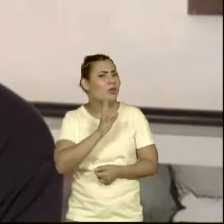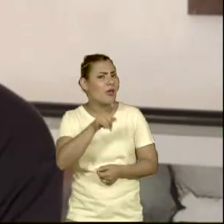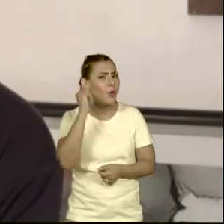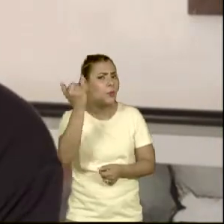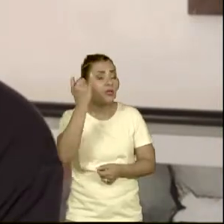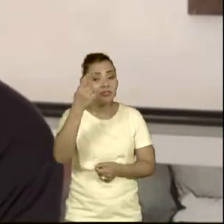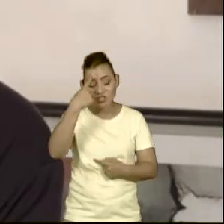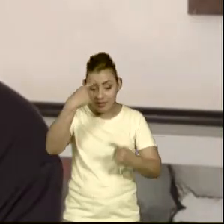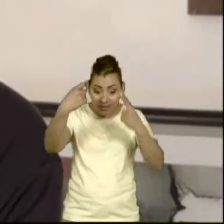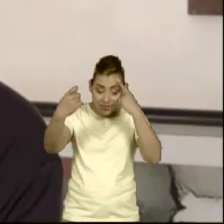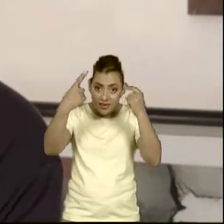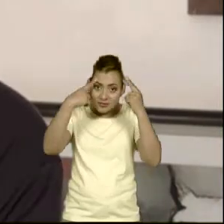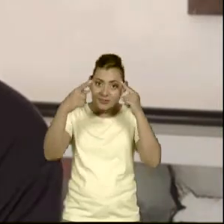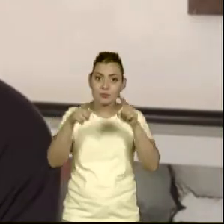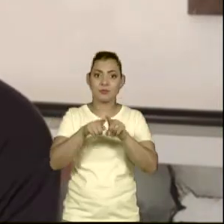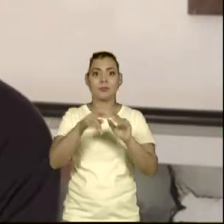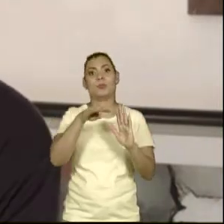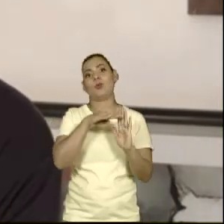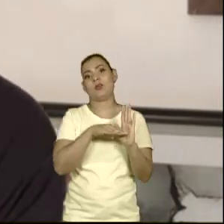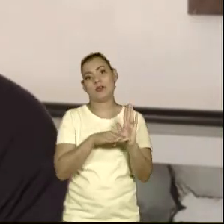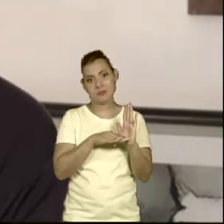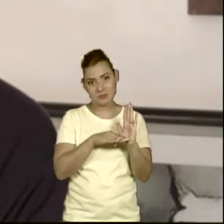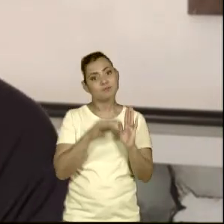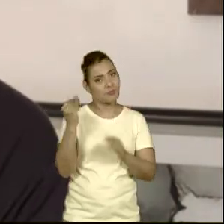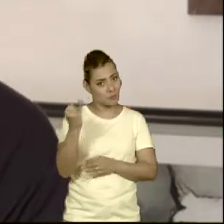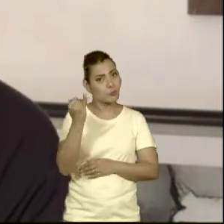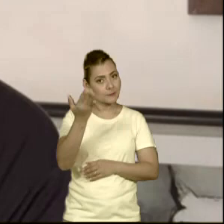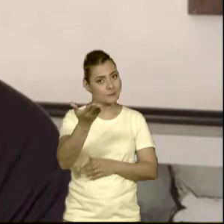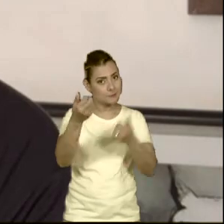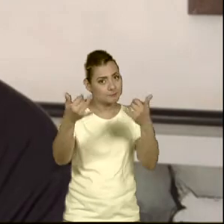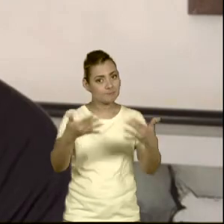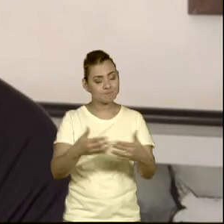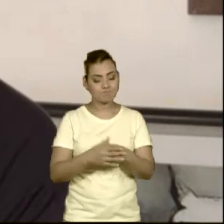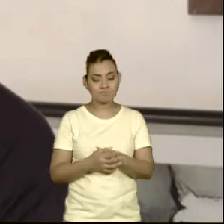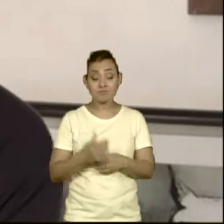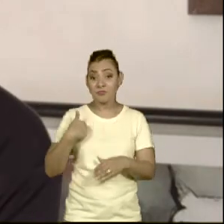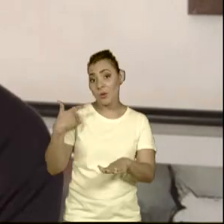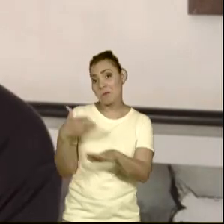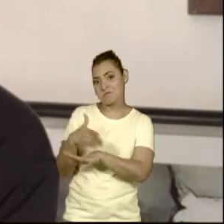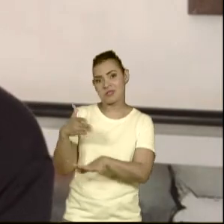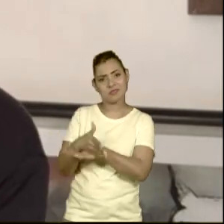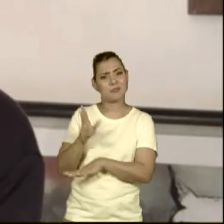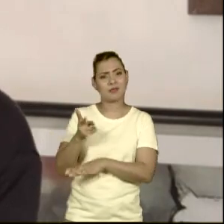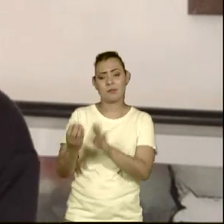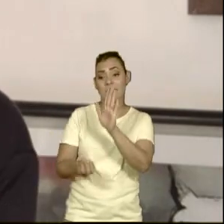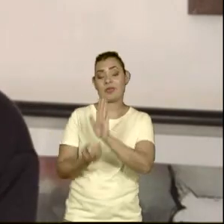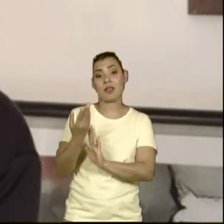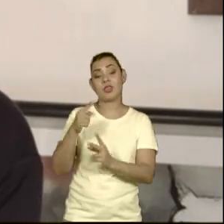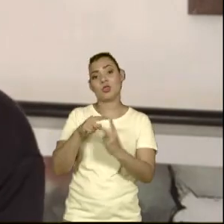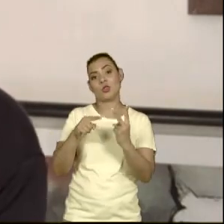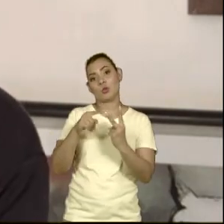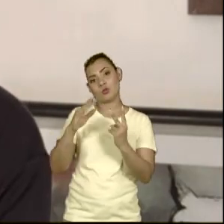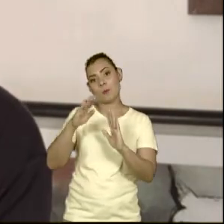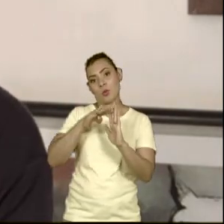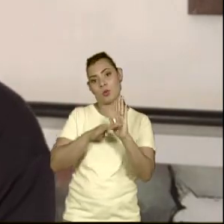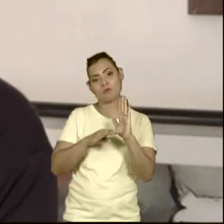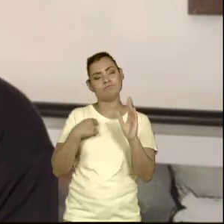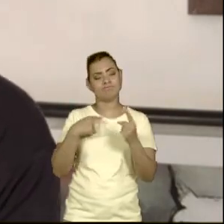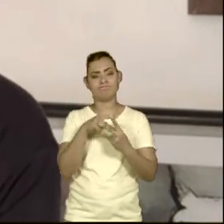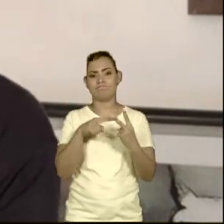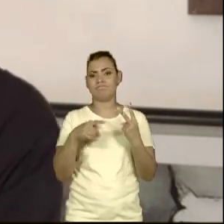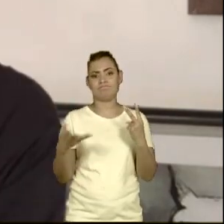falar também da criação de programas, e eu tive uma participação muito grande na criação de dois programas, e